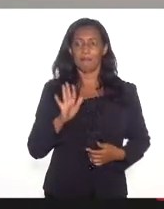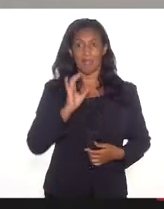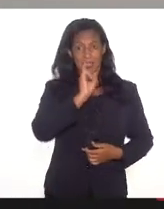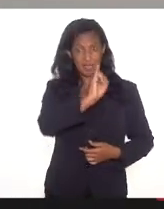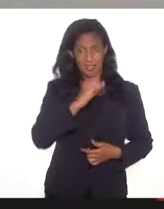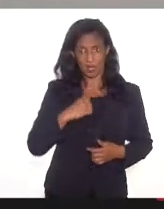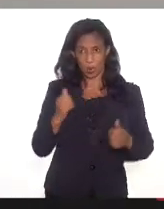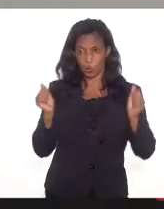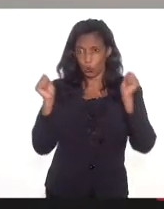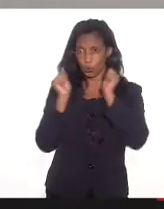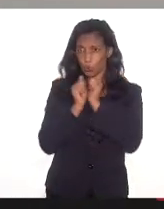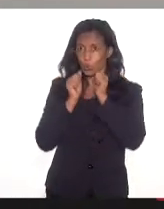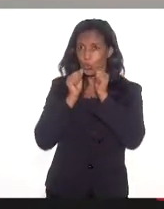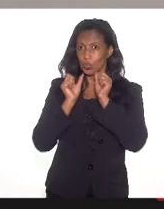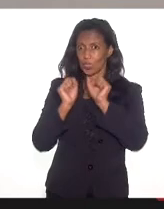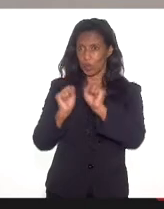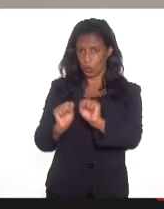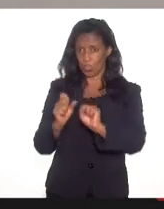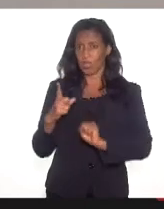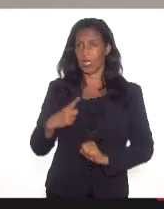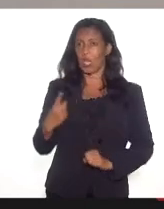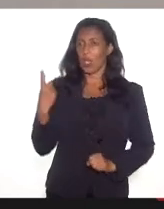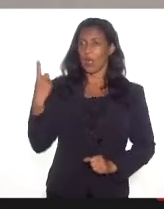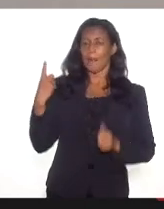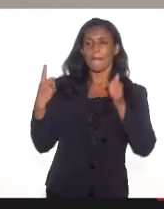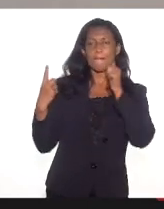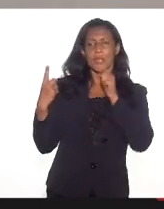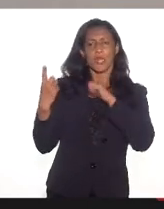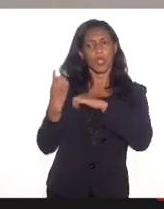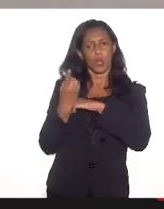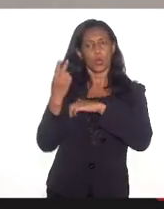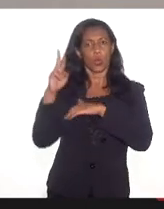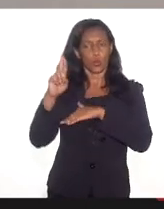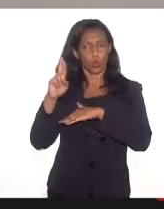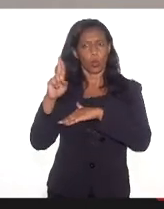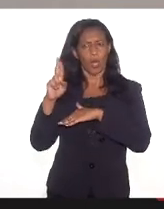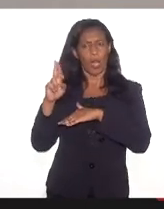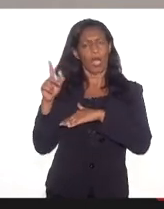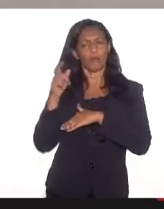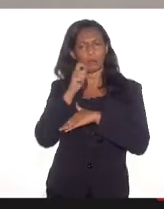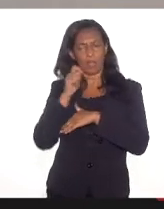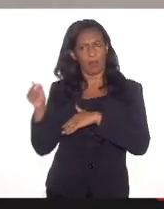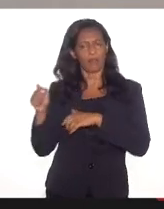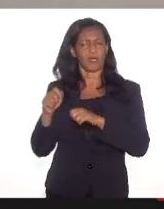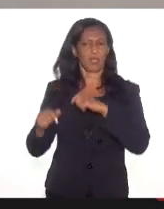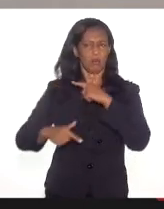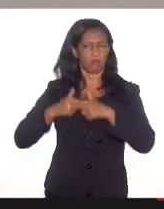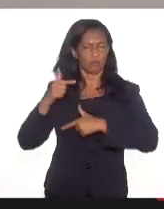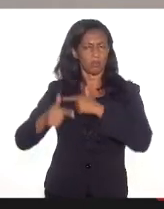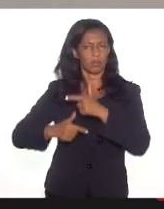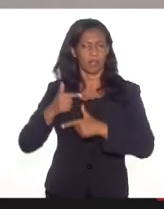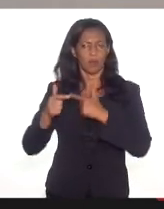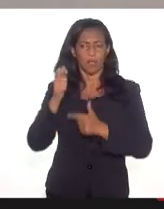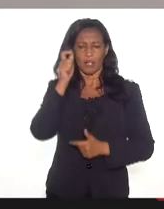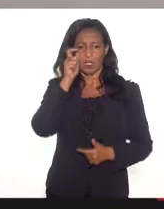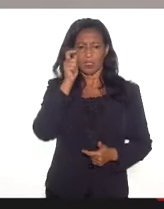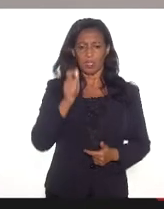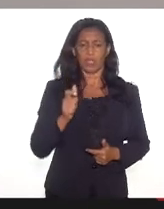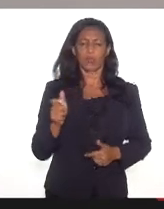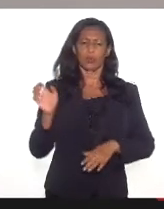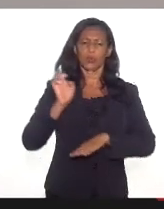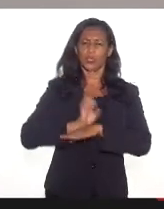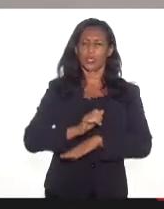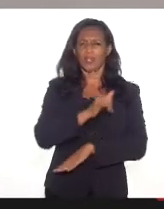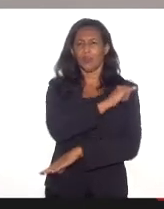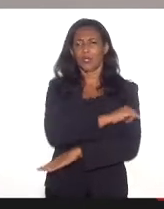alguém da assessoria tem uma moça da nossa equipe que está fazendo até doutorado sobre sustentabilidade então acho que é interessante e o estado do Rio de Janeiro